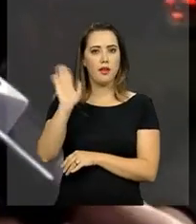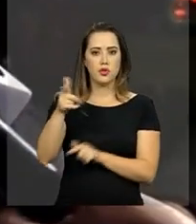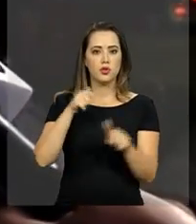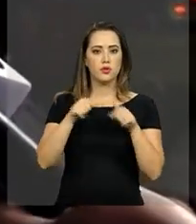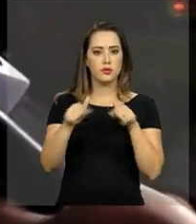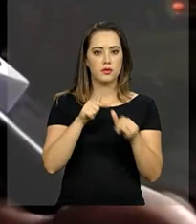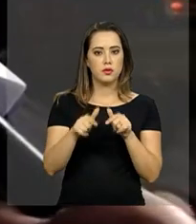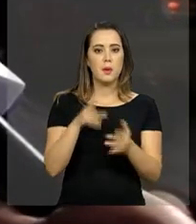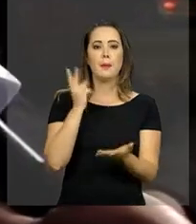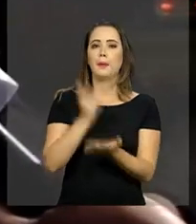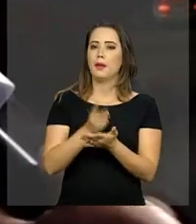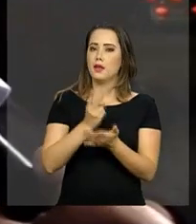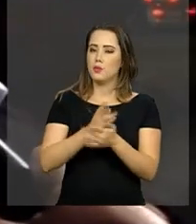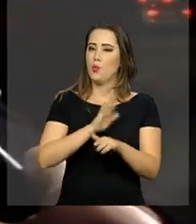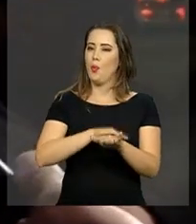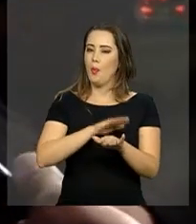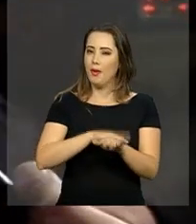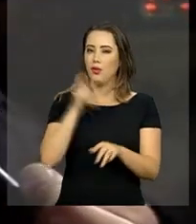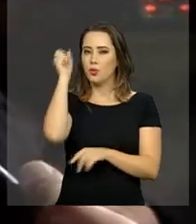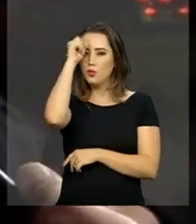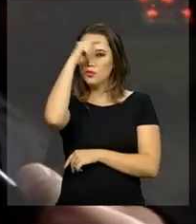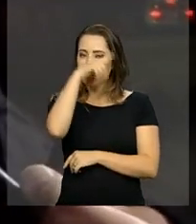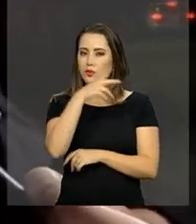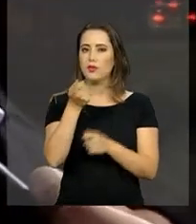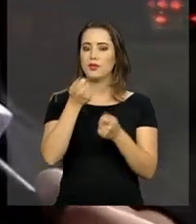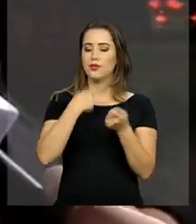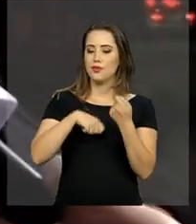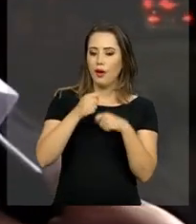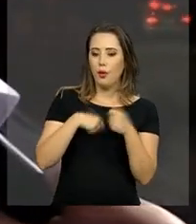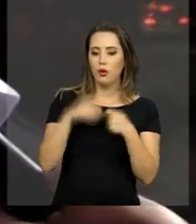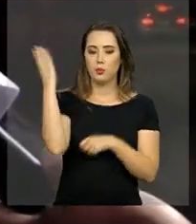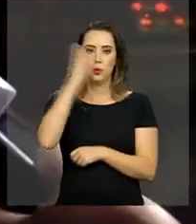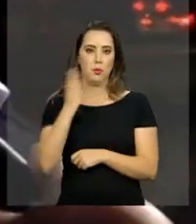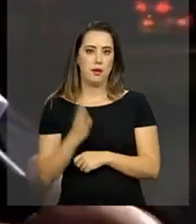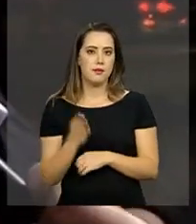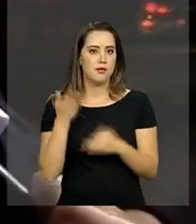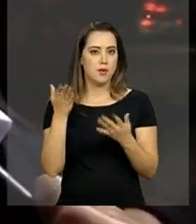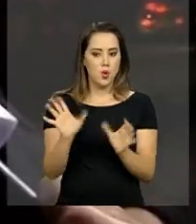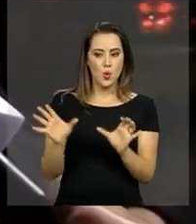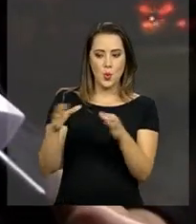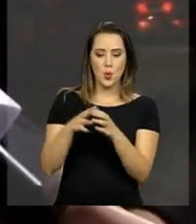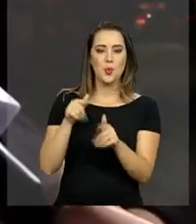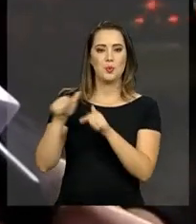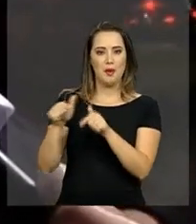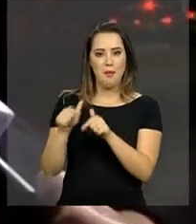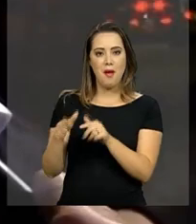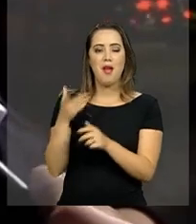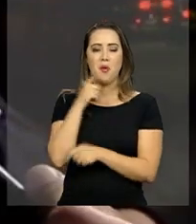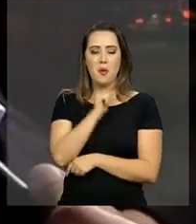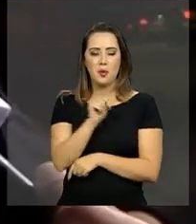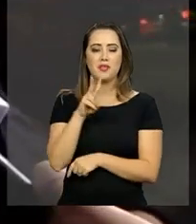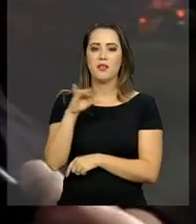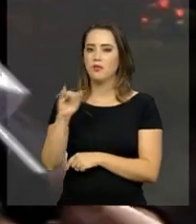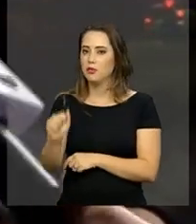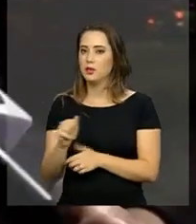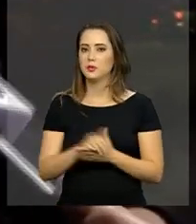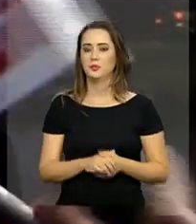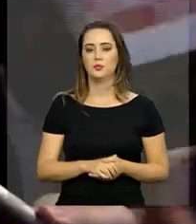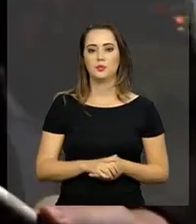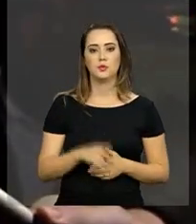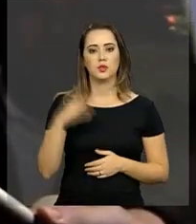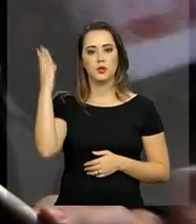Então, apesar do momento muito difícil da conjuntura econômica do Brasil, ainda estamos encontrando vagas de trabalho.